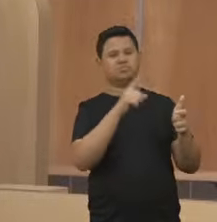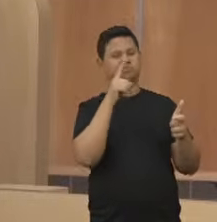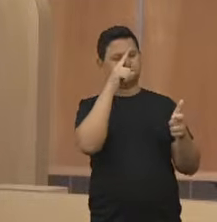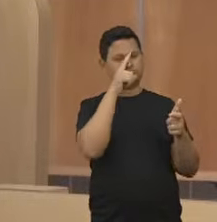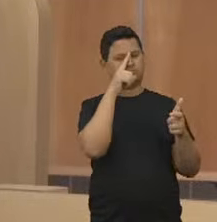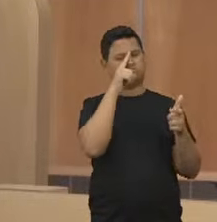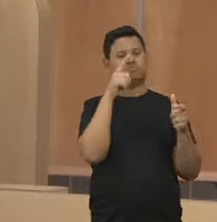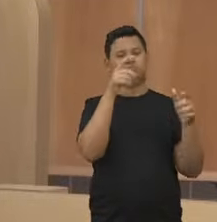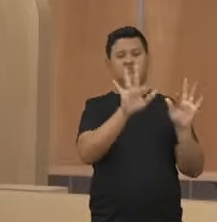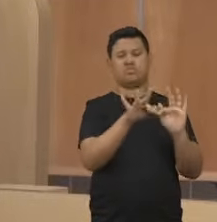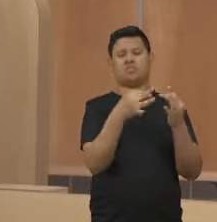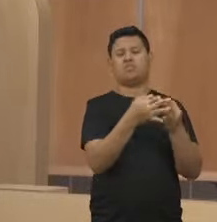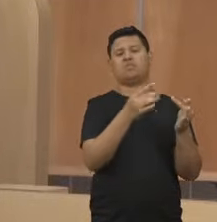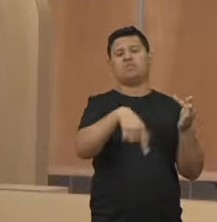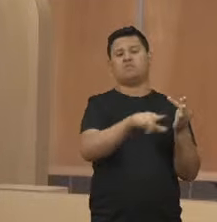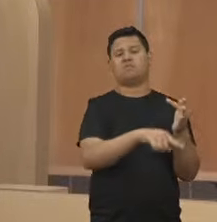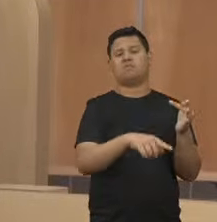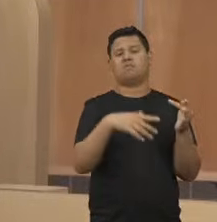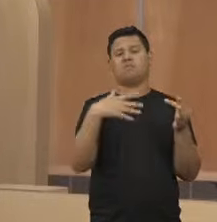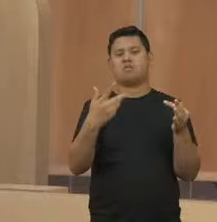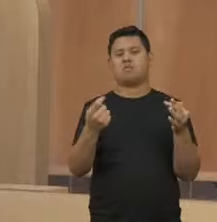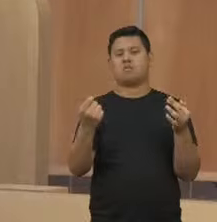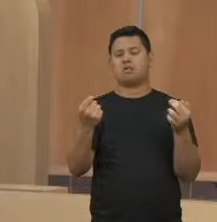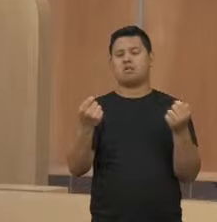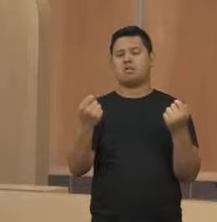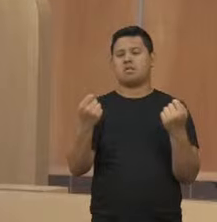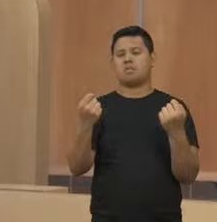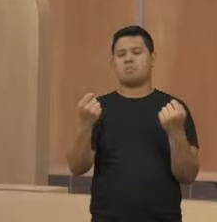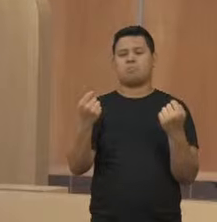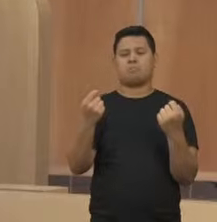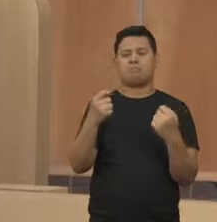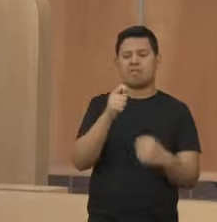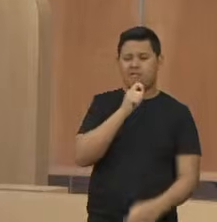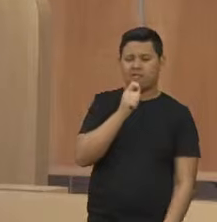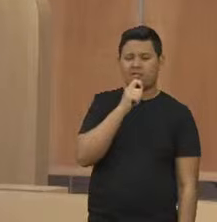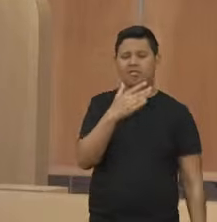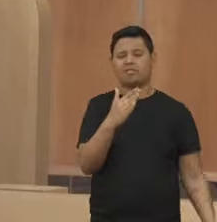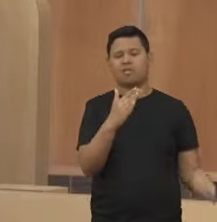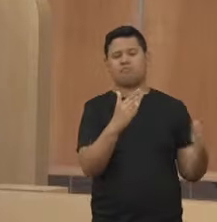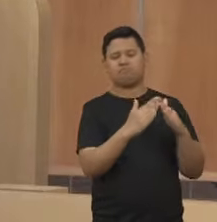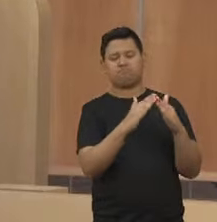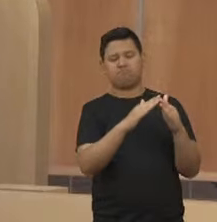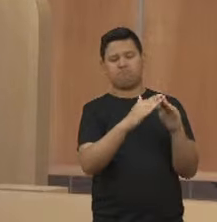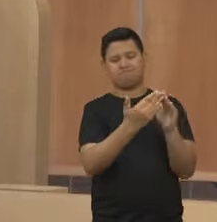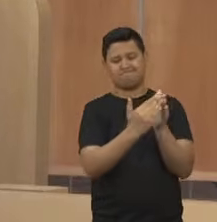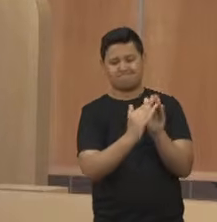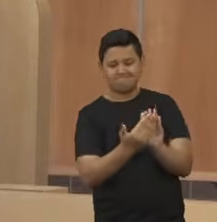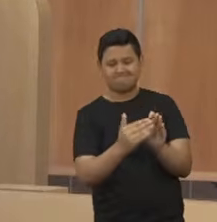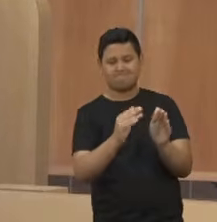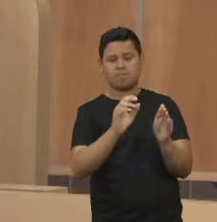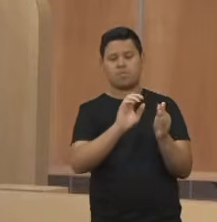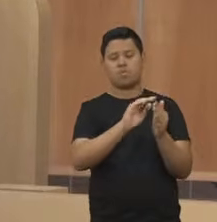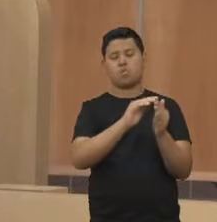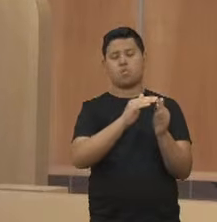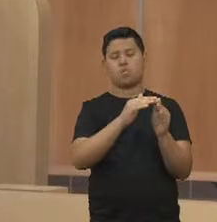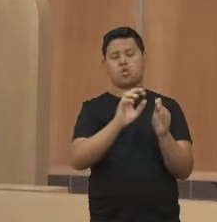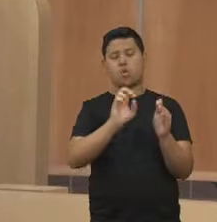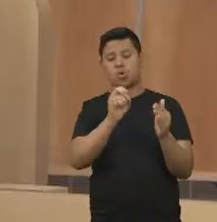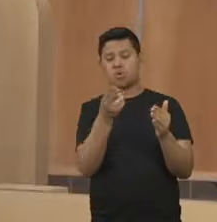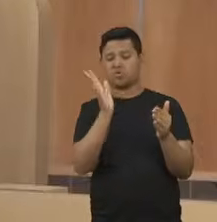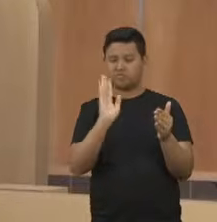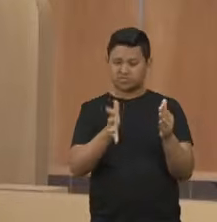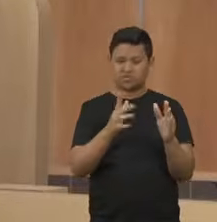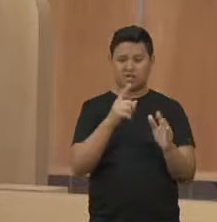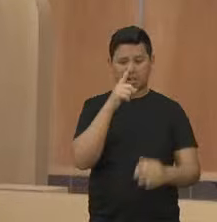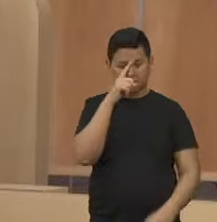famílias que estão em assentamentos, que têm suas casas em ruína, que já foram talvez interditadas até